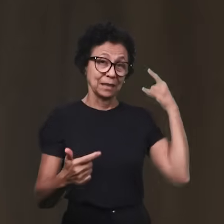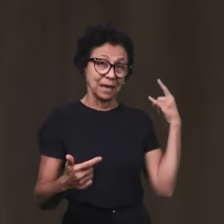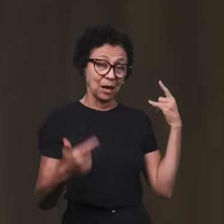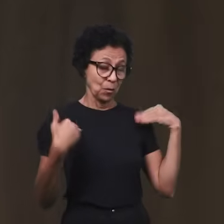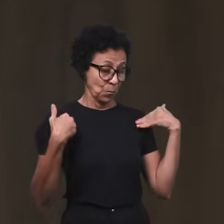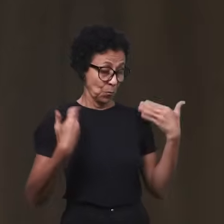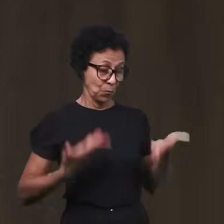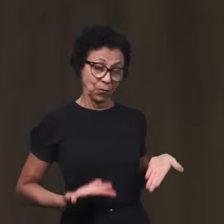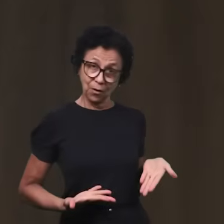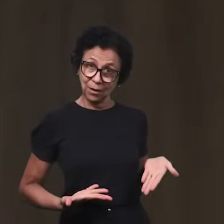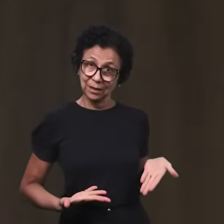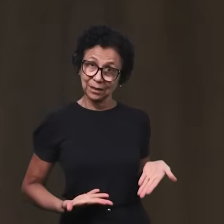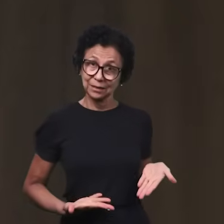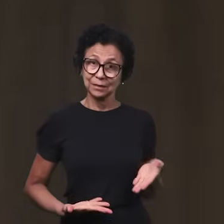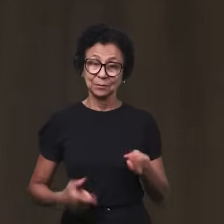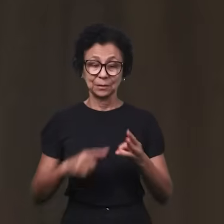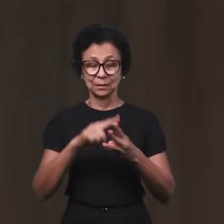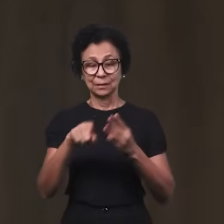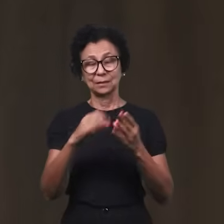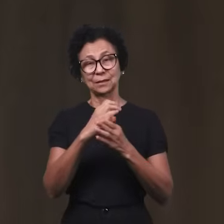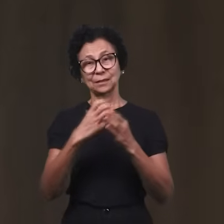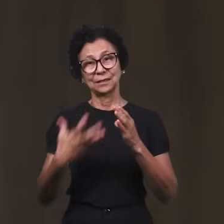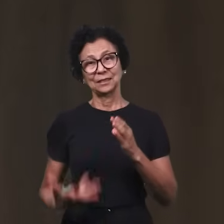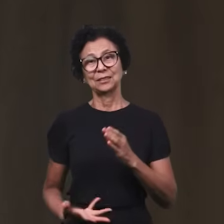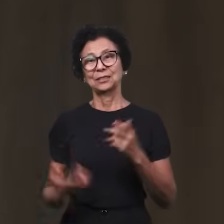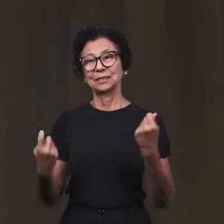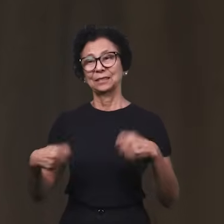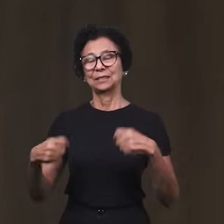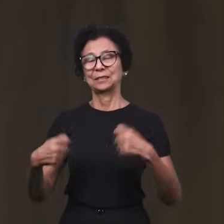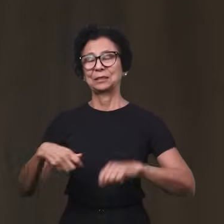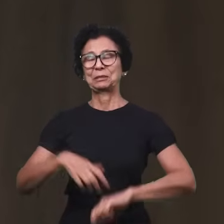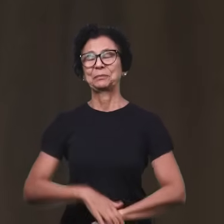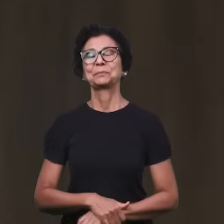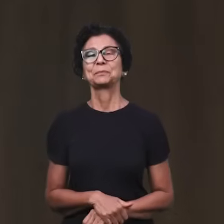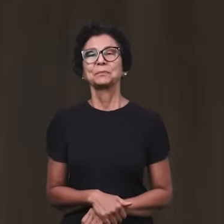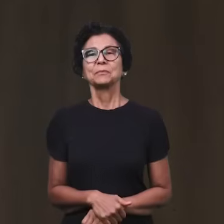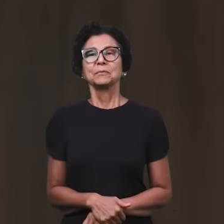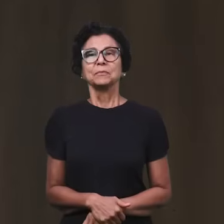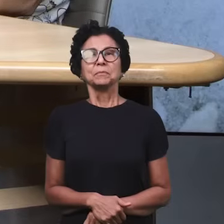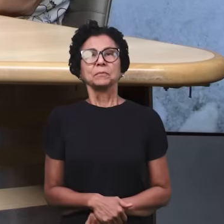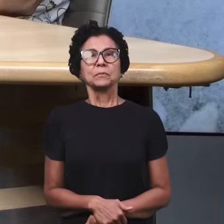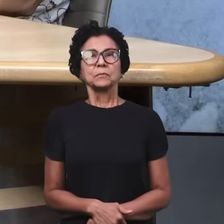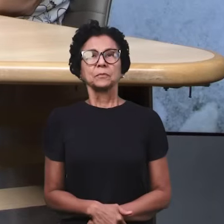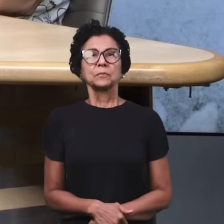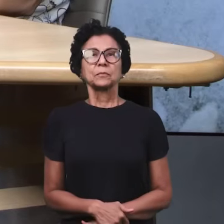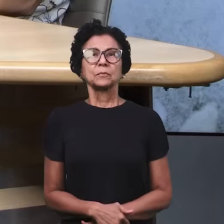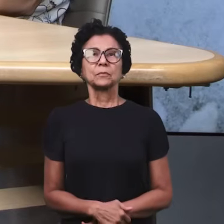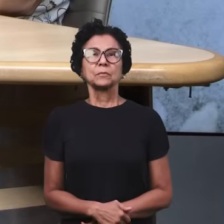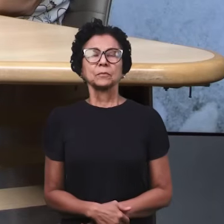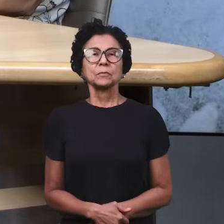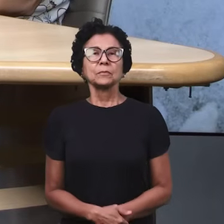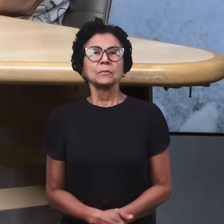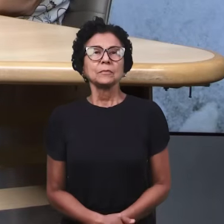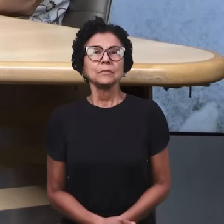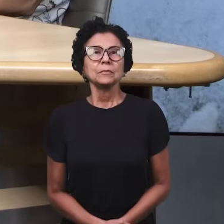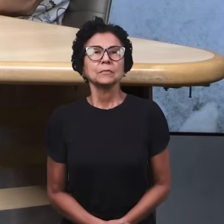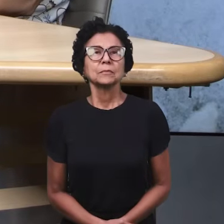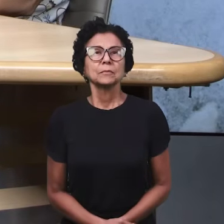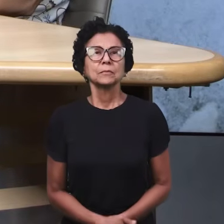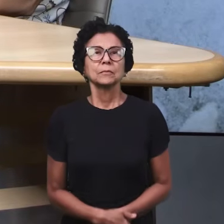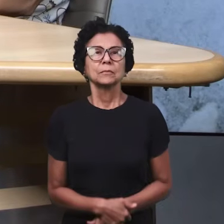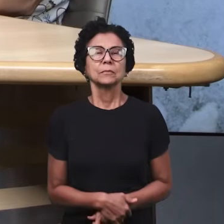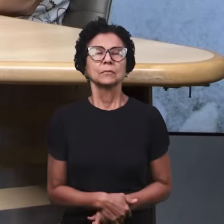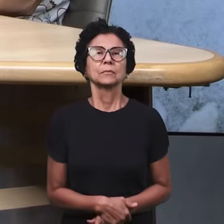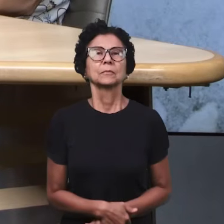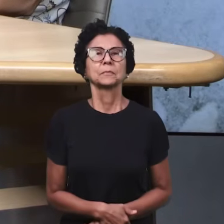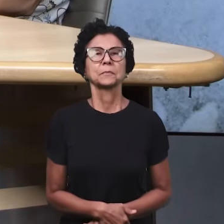exterior, essas três características precisam estar presentes na nossa vida. E se nós, a Eveline citou aí